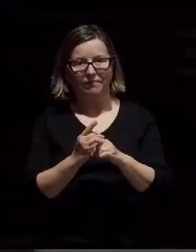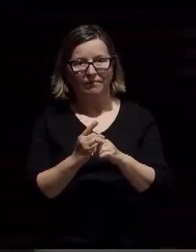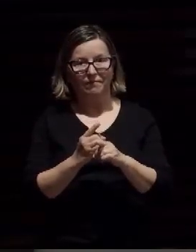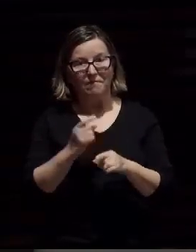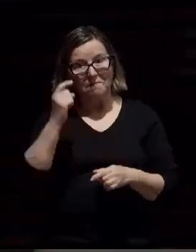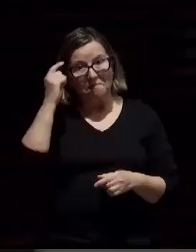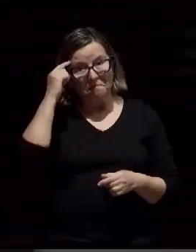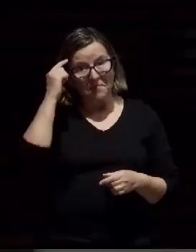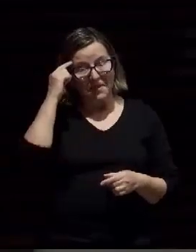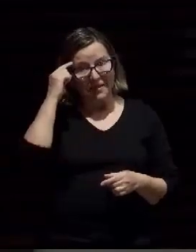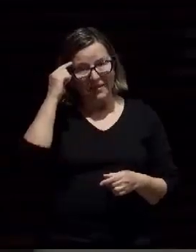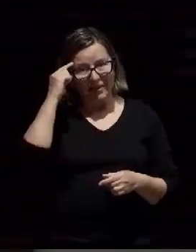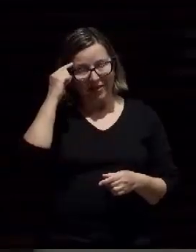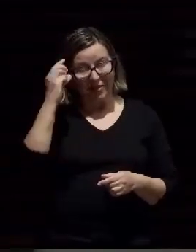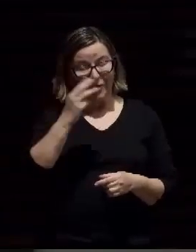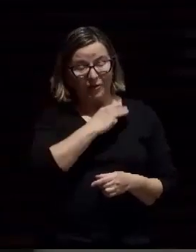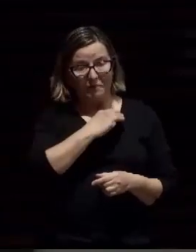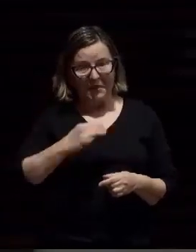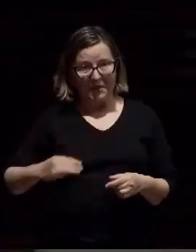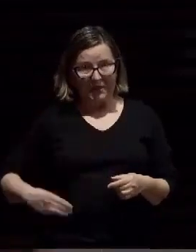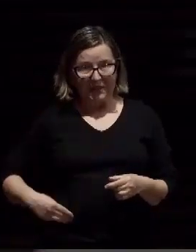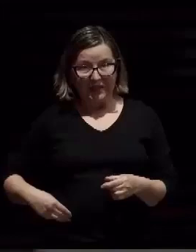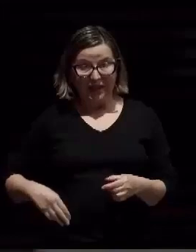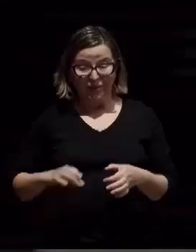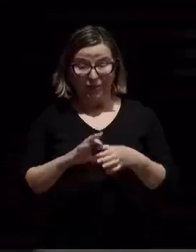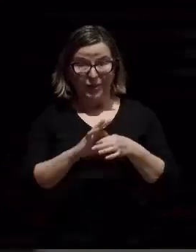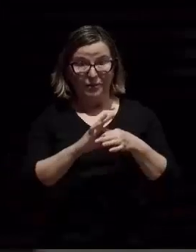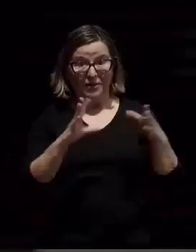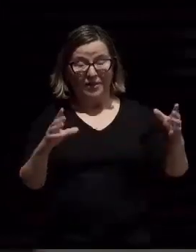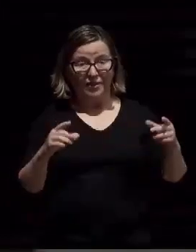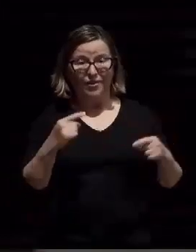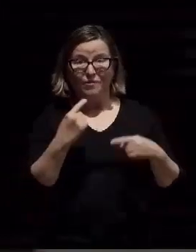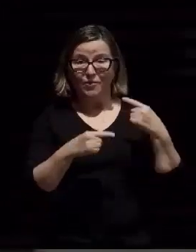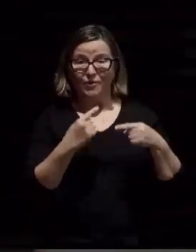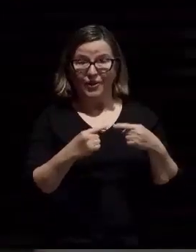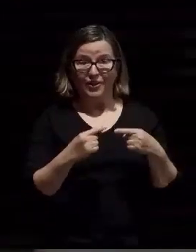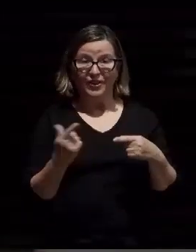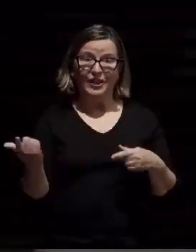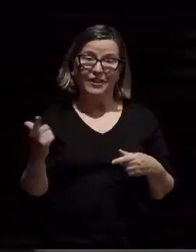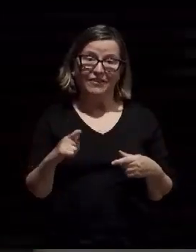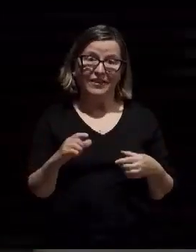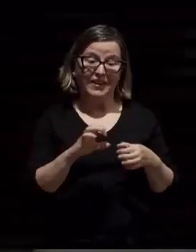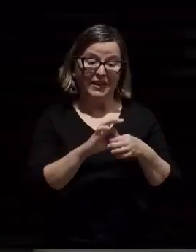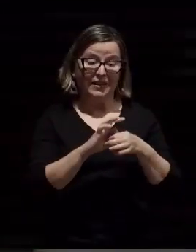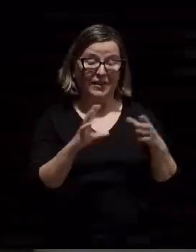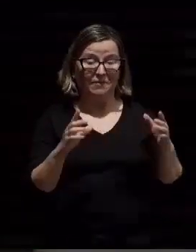político, militar, que viria libertar Israel.